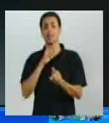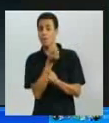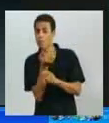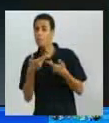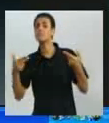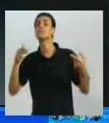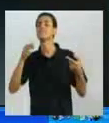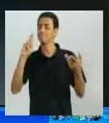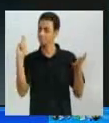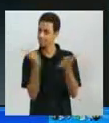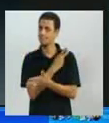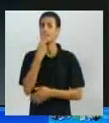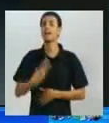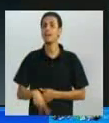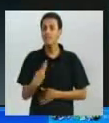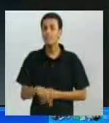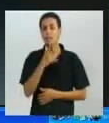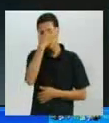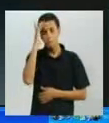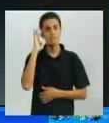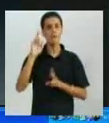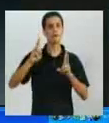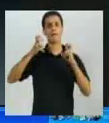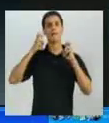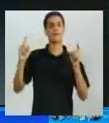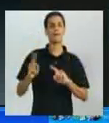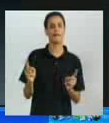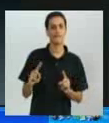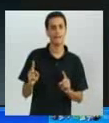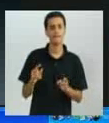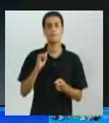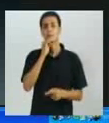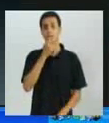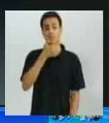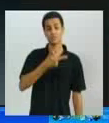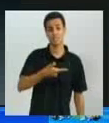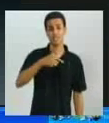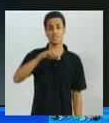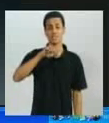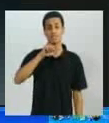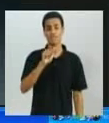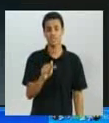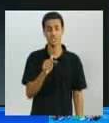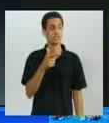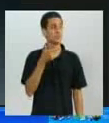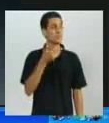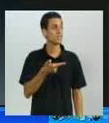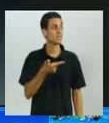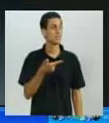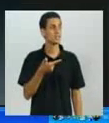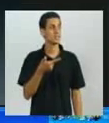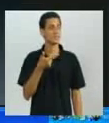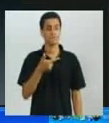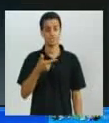em Blumenau que as meretrizes da política não veem. Cerca de 223 milhões de reais empurrados de goela abaixo